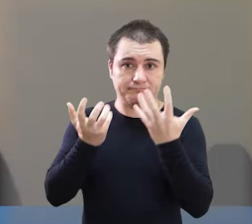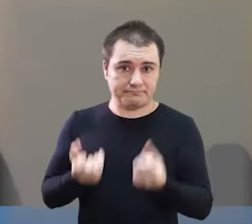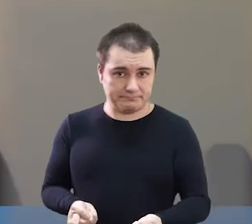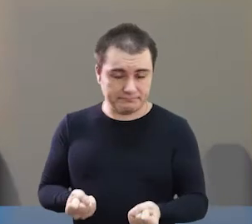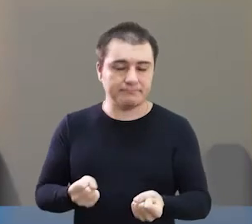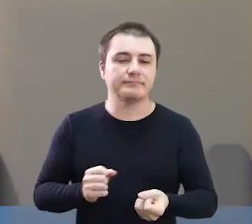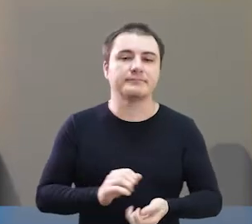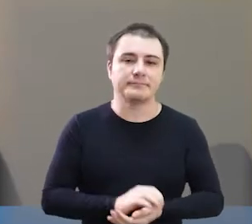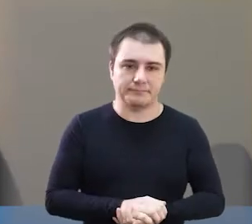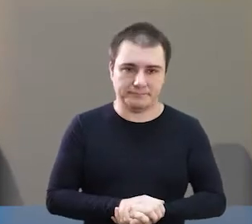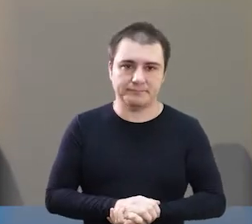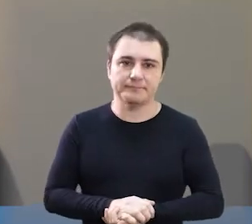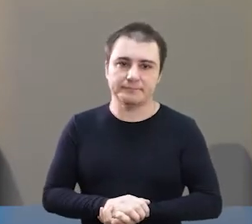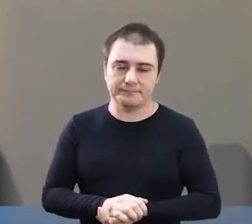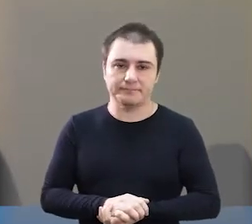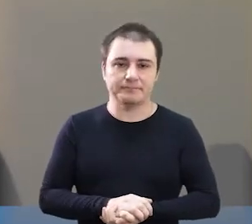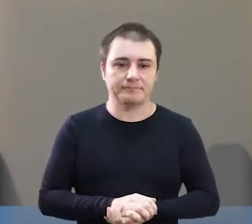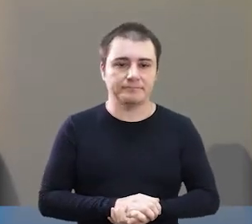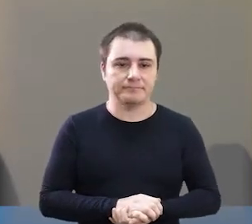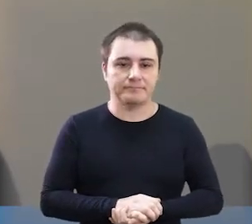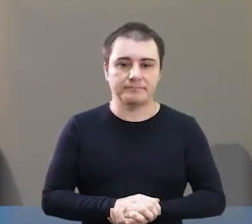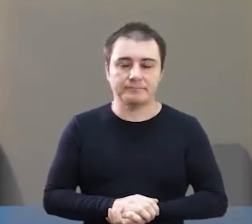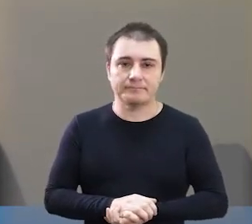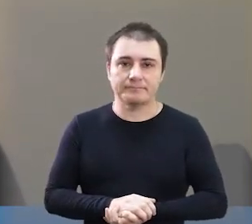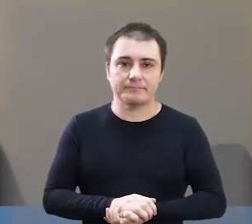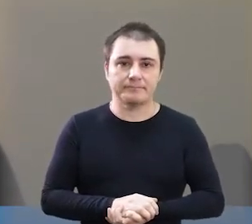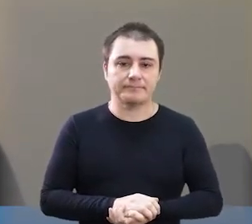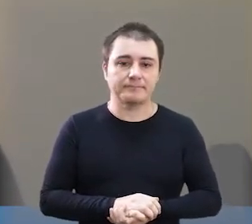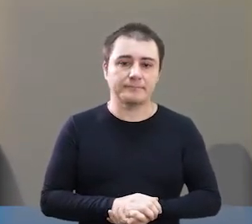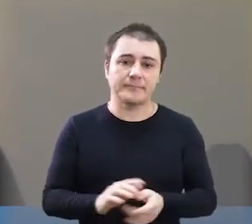barganha, da depressão e, finalmente, para a aceitação.